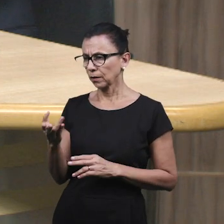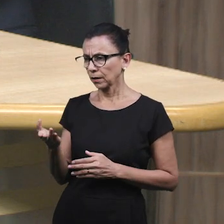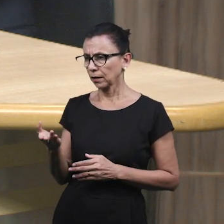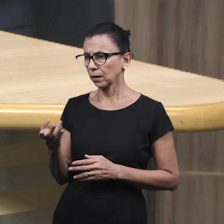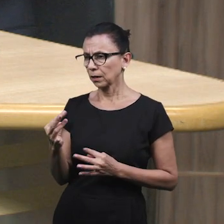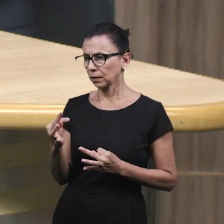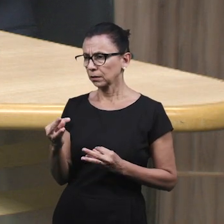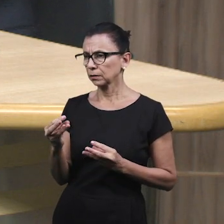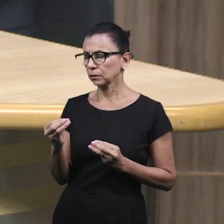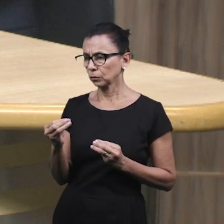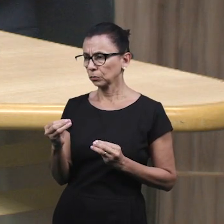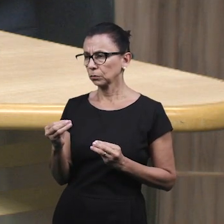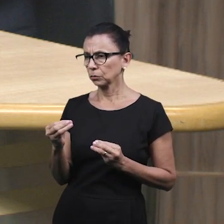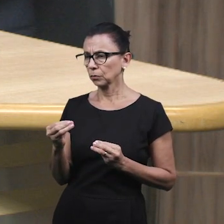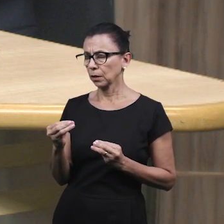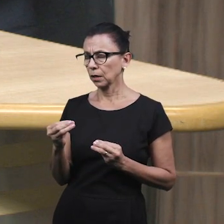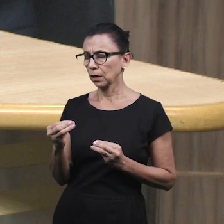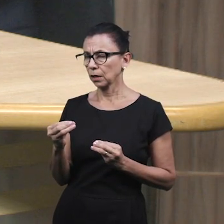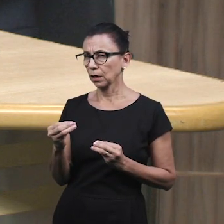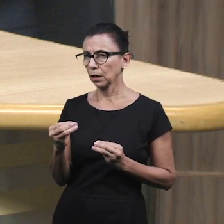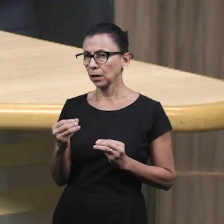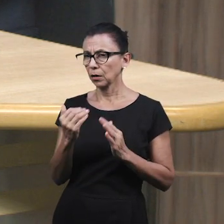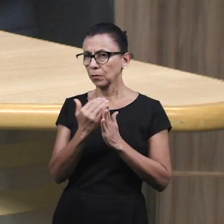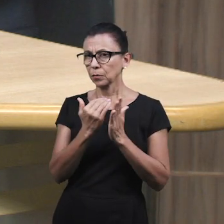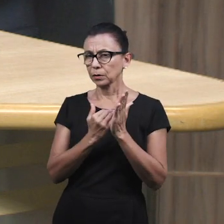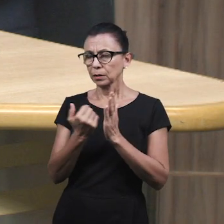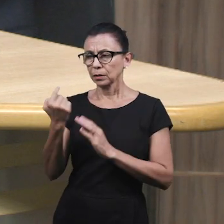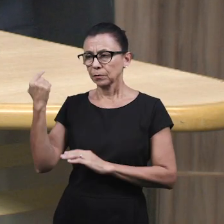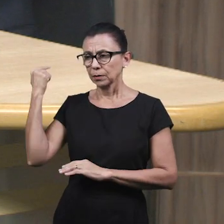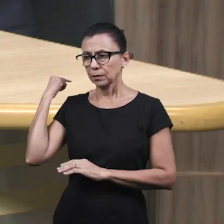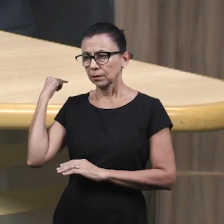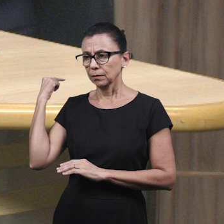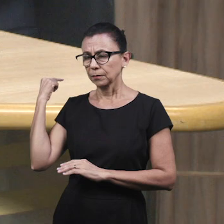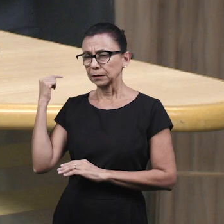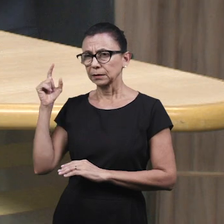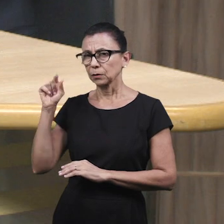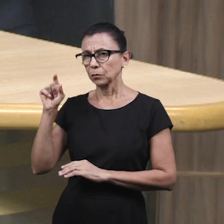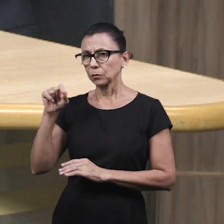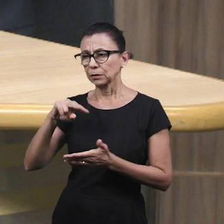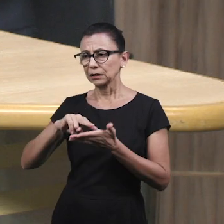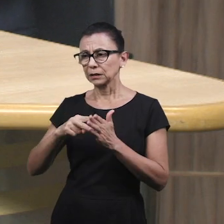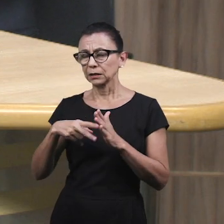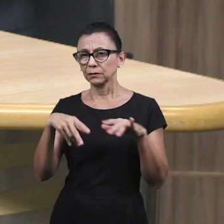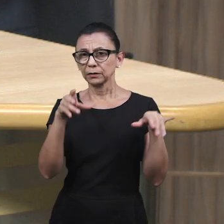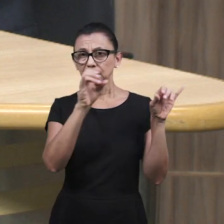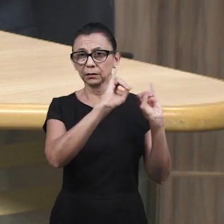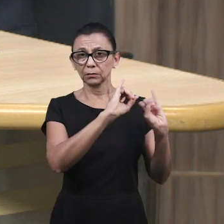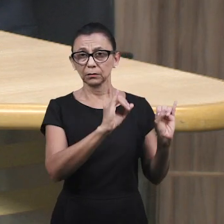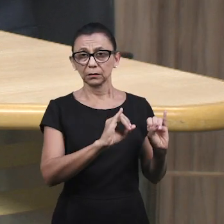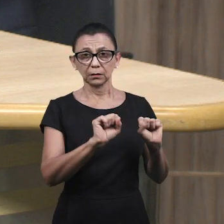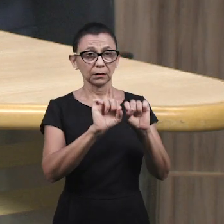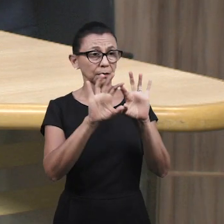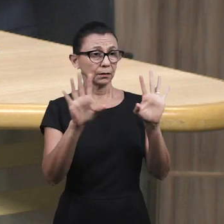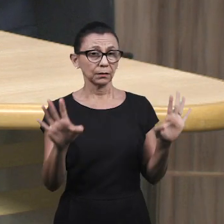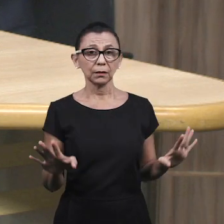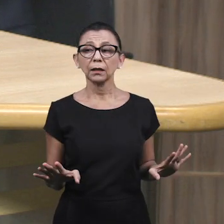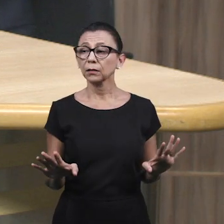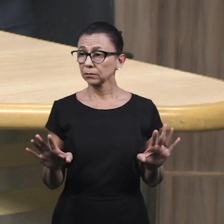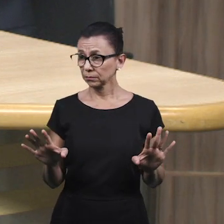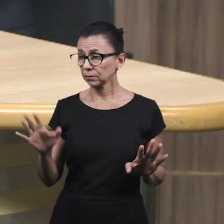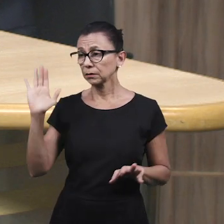exatamente ao programa passado, né, quando a gente discutiu o que é idolatria. Exatamente. Tá claro aí, você tem um